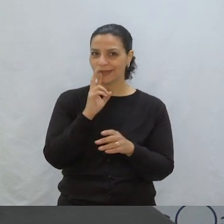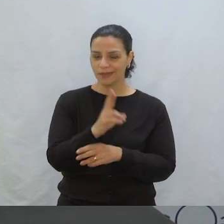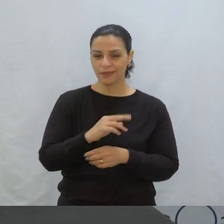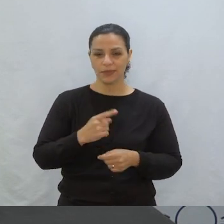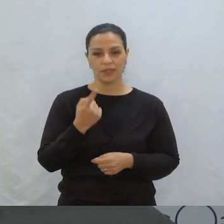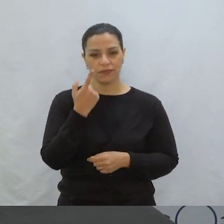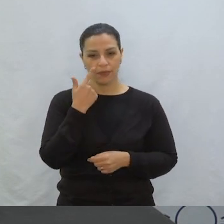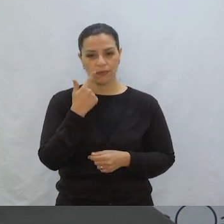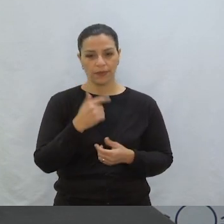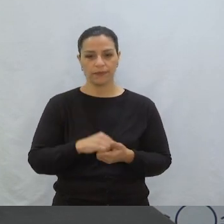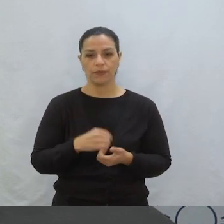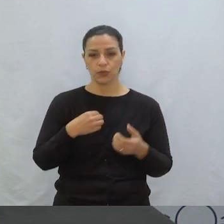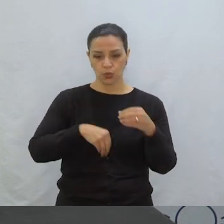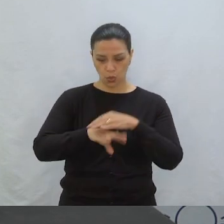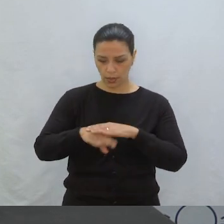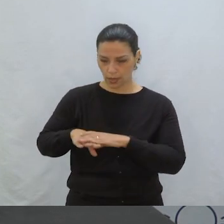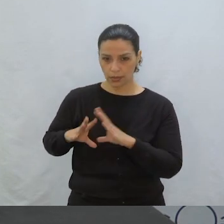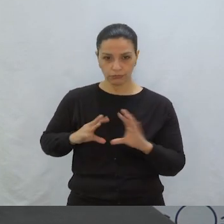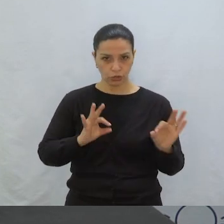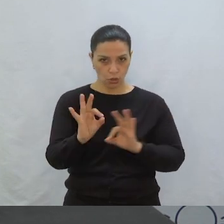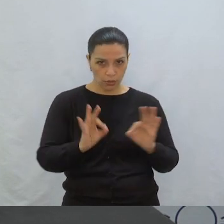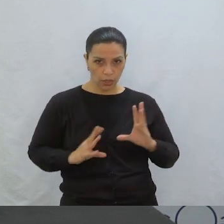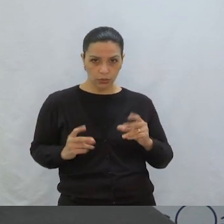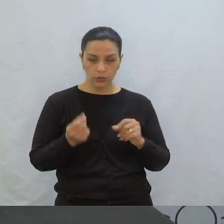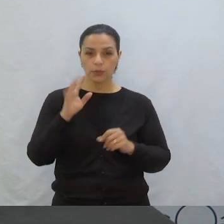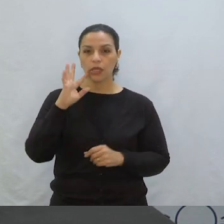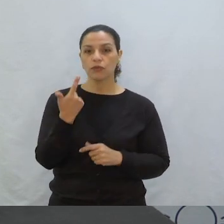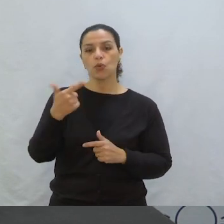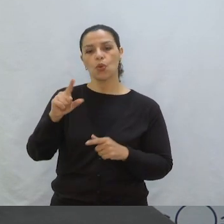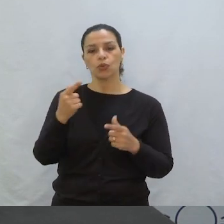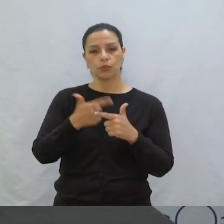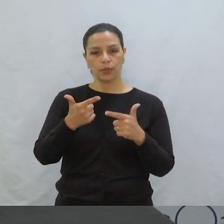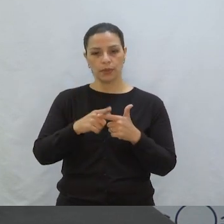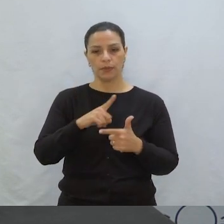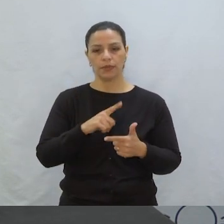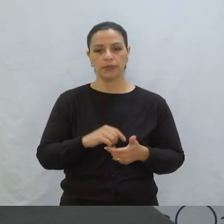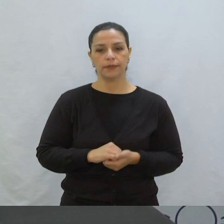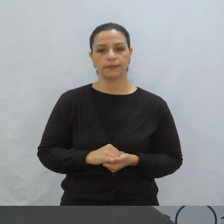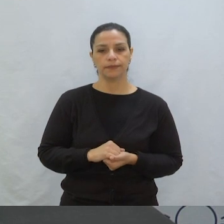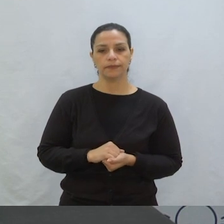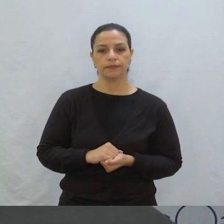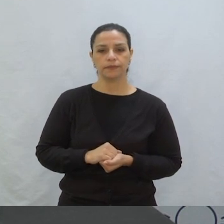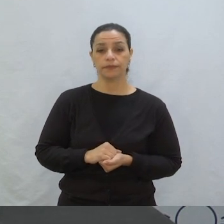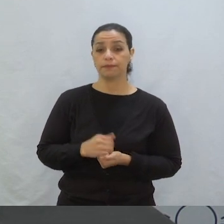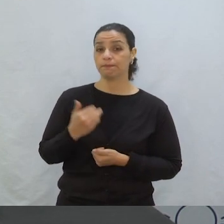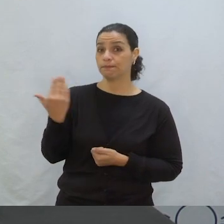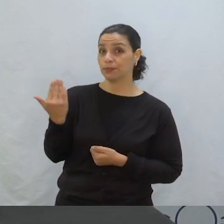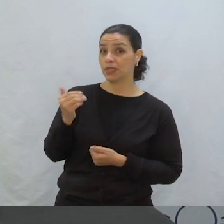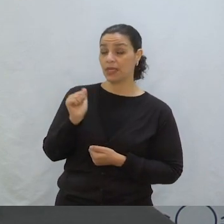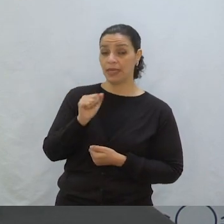hoje, né? Então, deixa eu recolher as minhas tampinhas para a gente resolver o próximo problema.